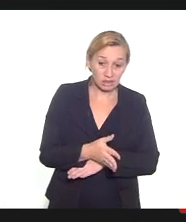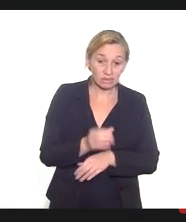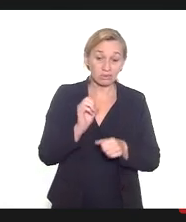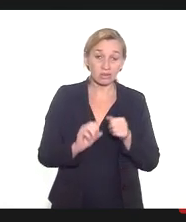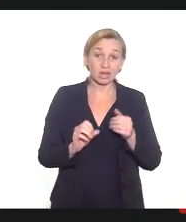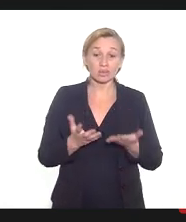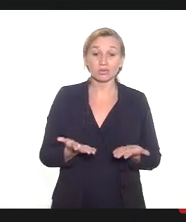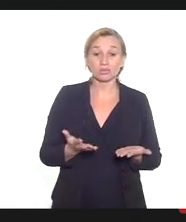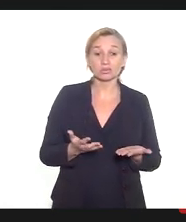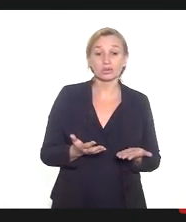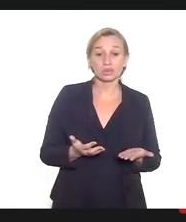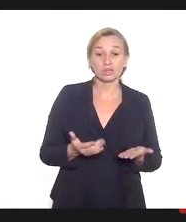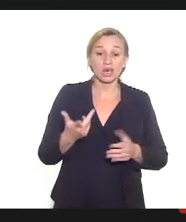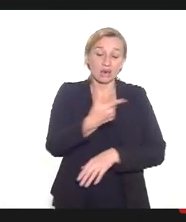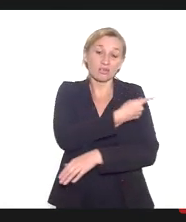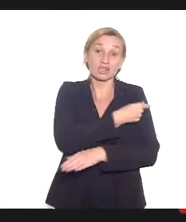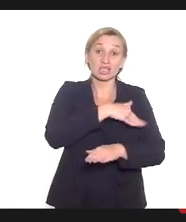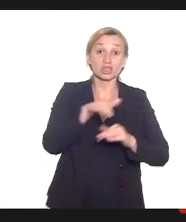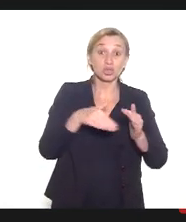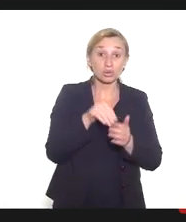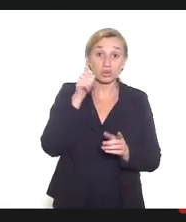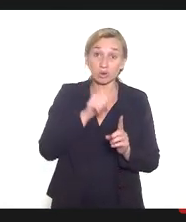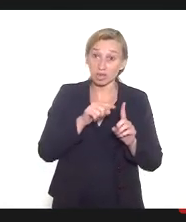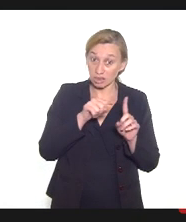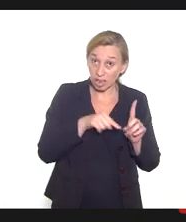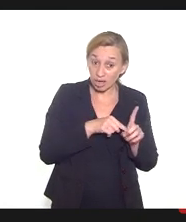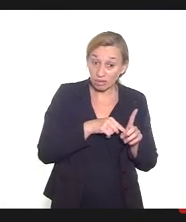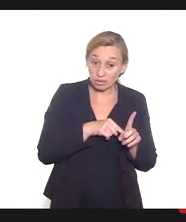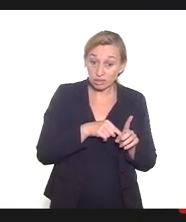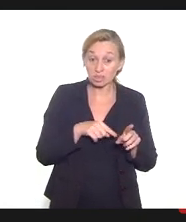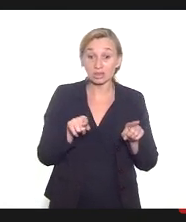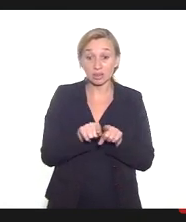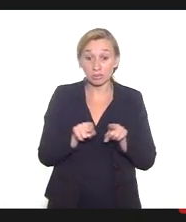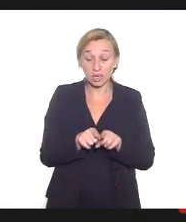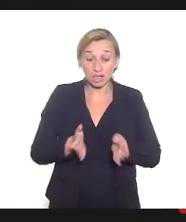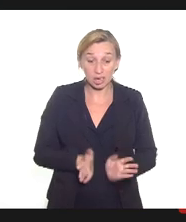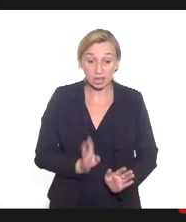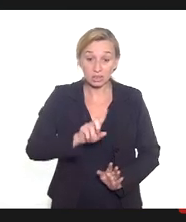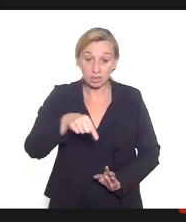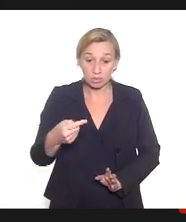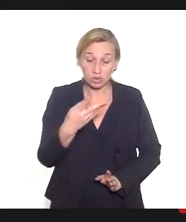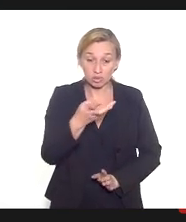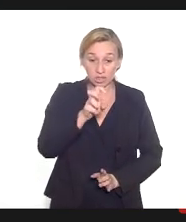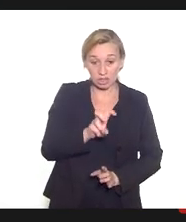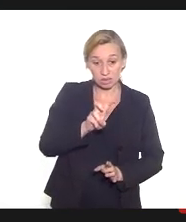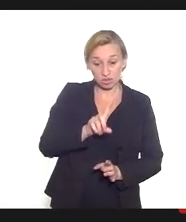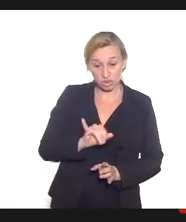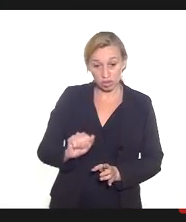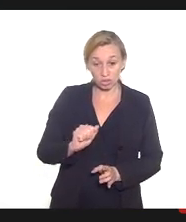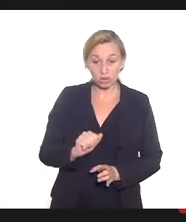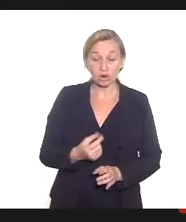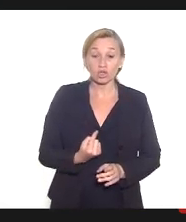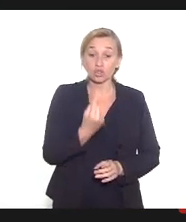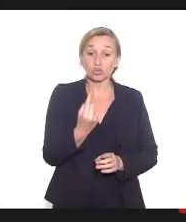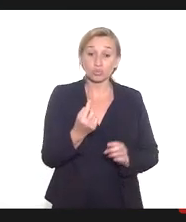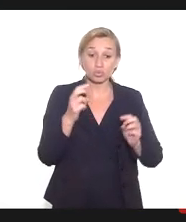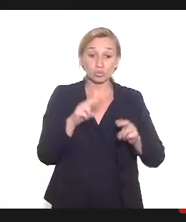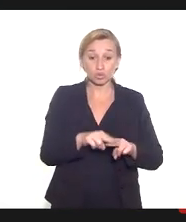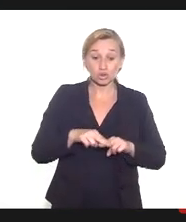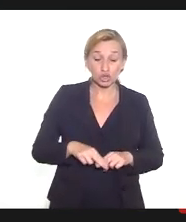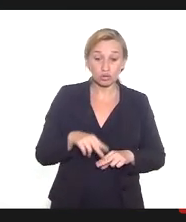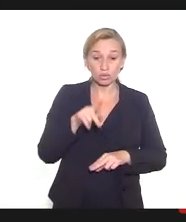nacionalmente e seria vacinação de todas as gestantes e puérperas ouvir por conta de um caso